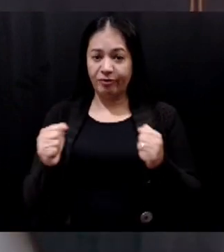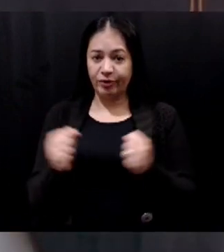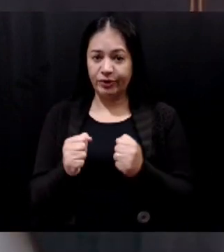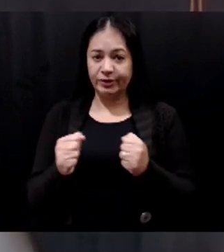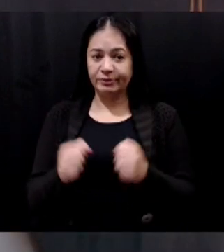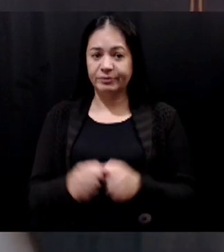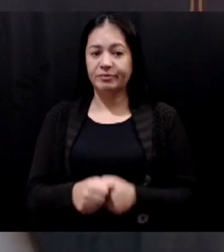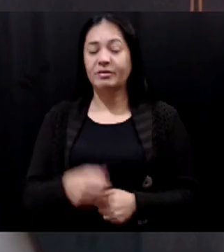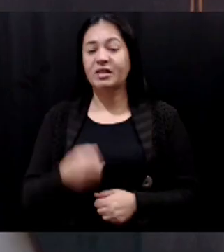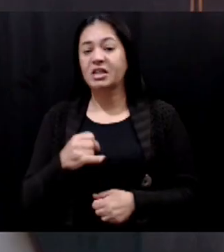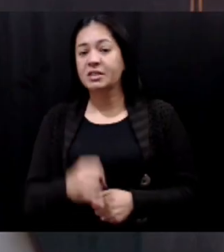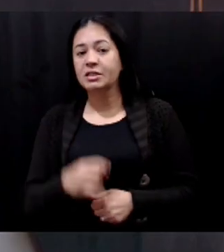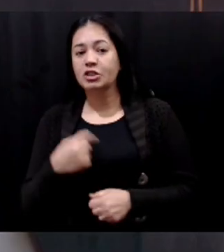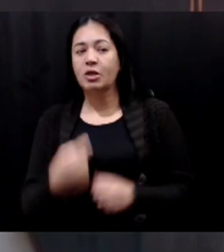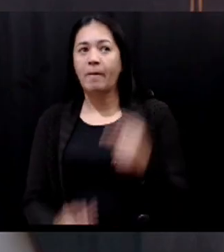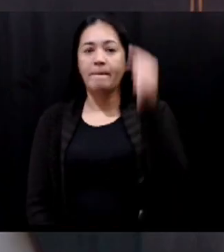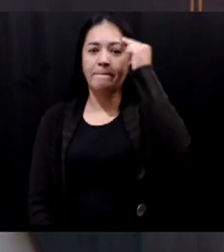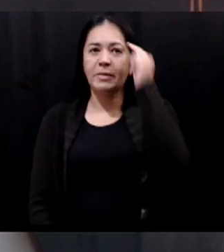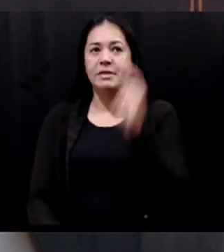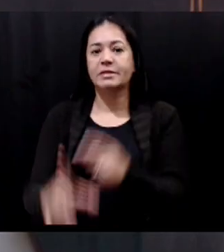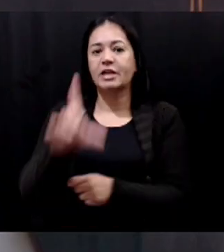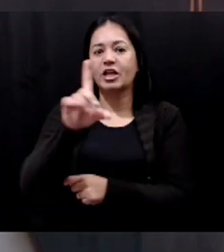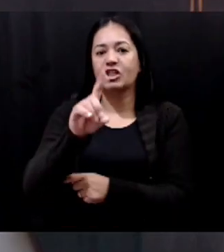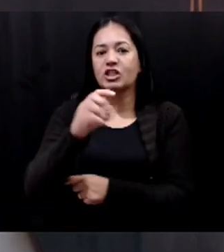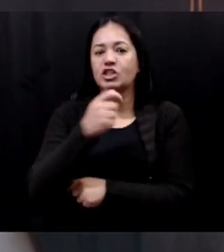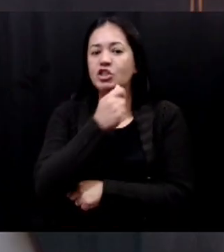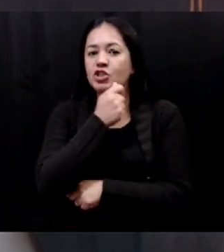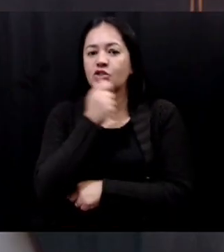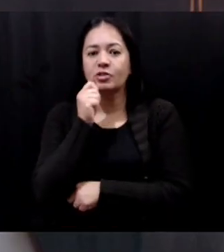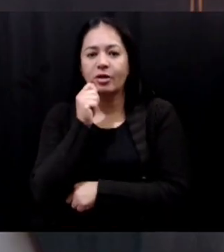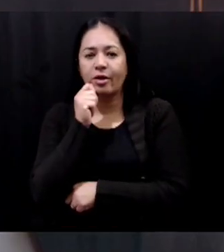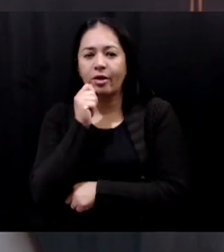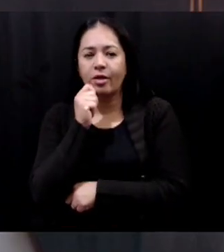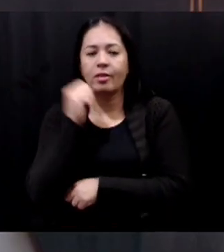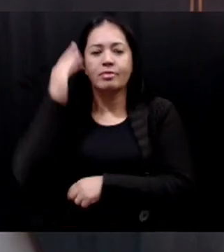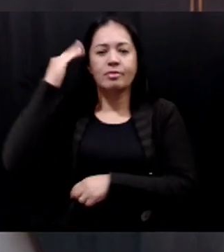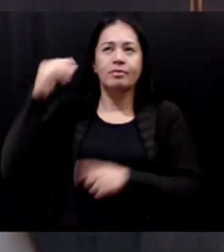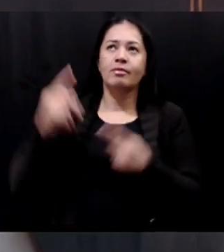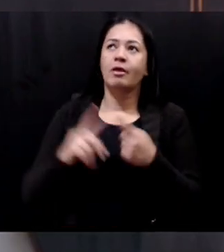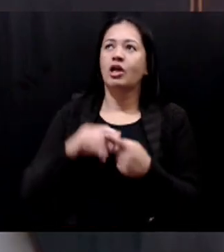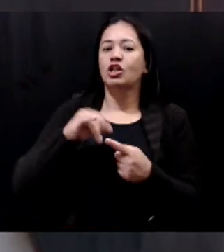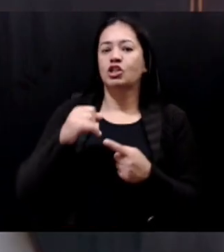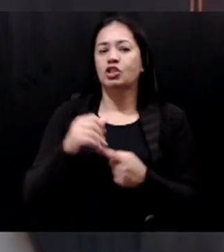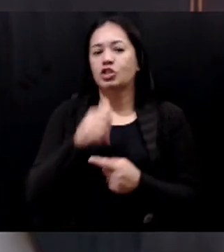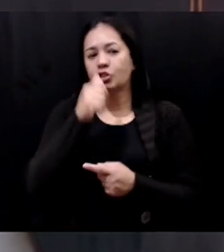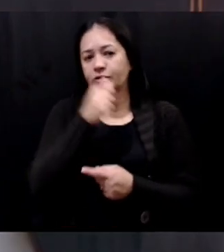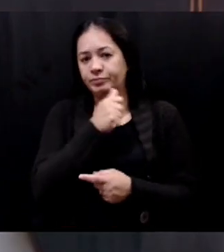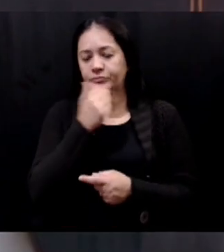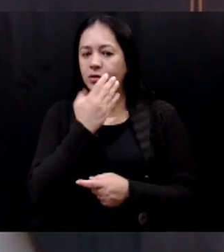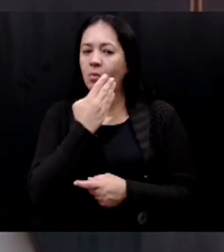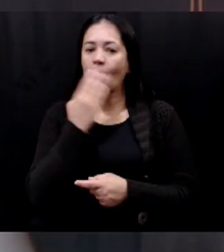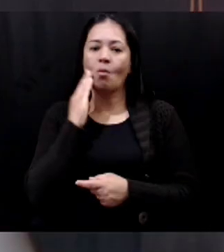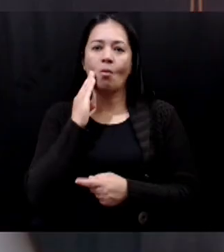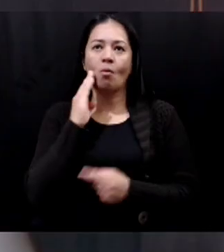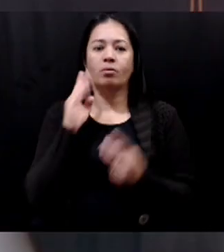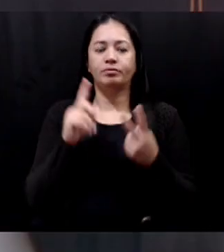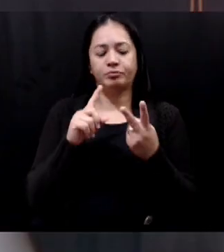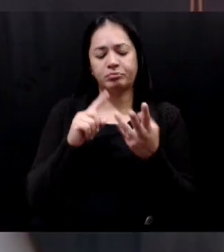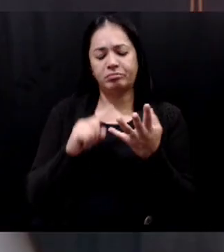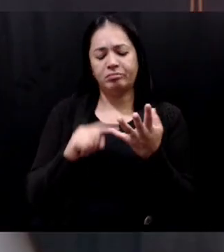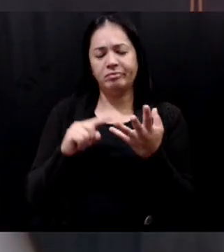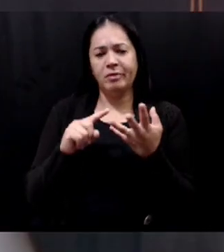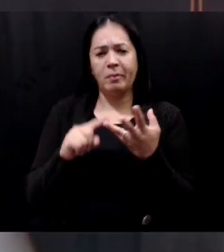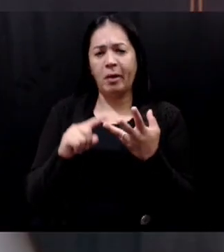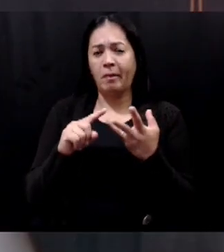são extremamente restritivas, né? Então, jejum intermitente, dieta cetogênica, ou cortar grupos